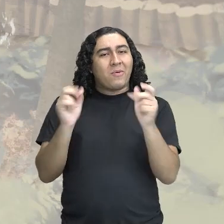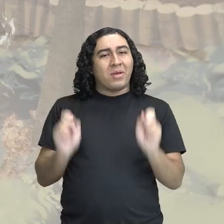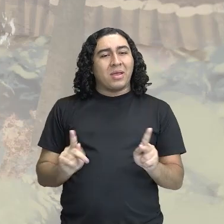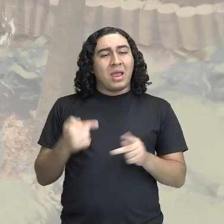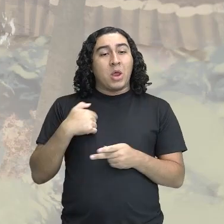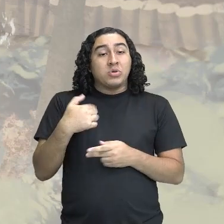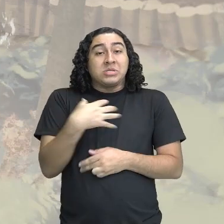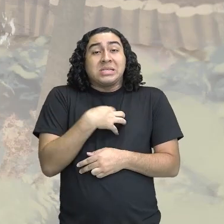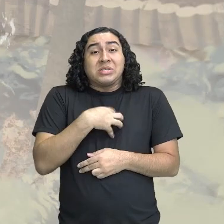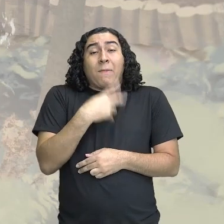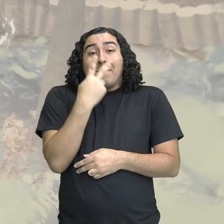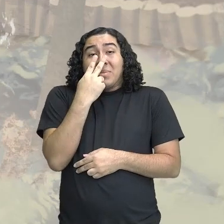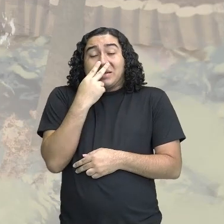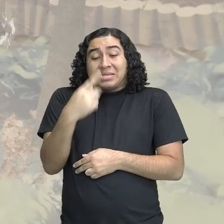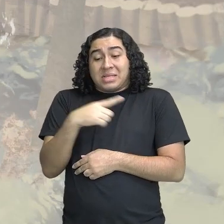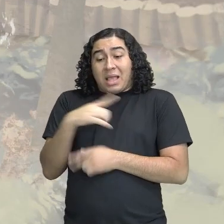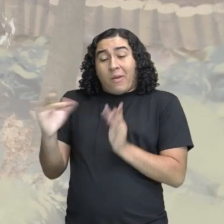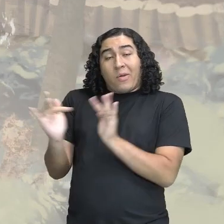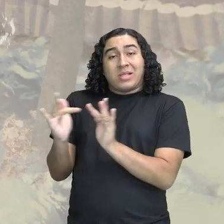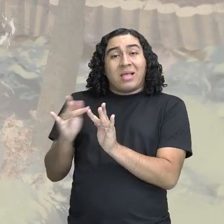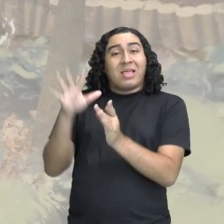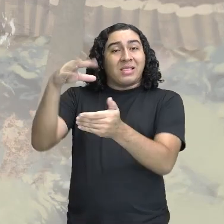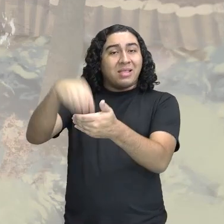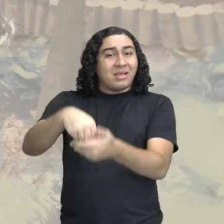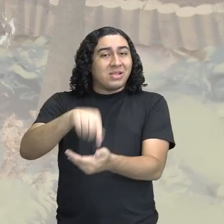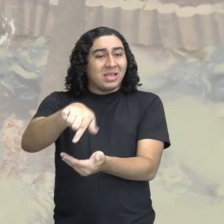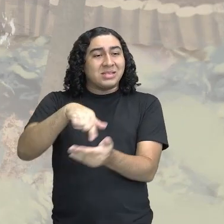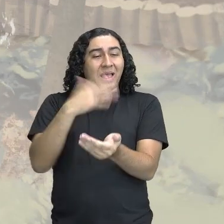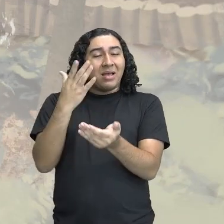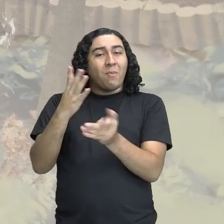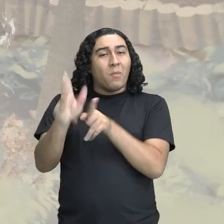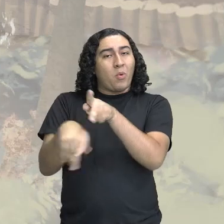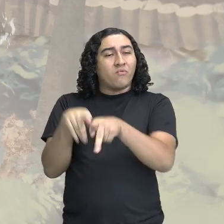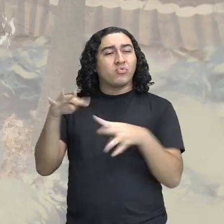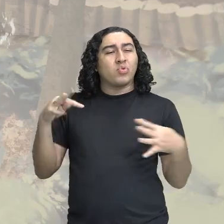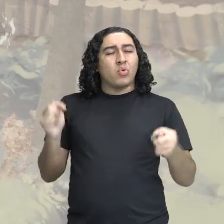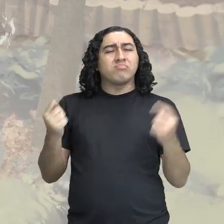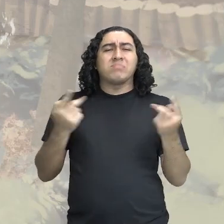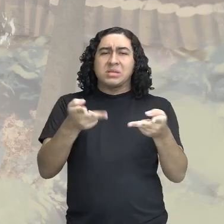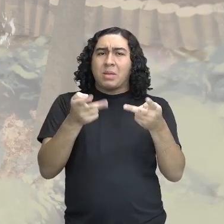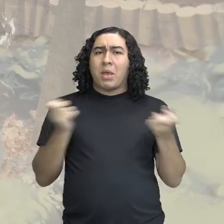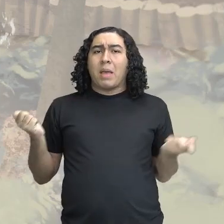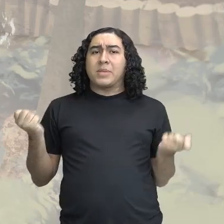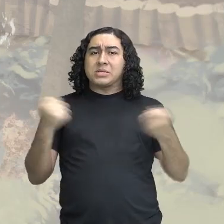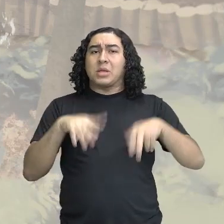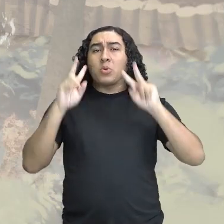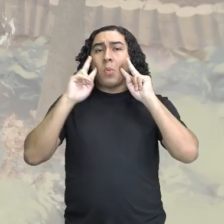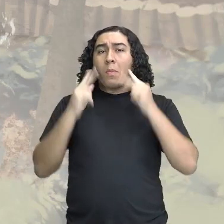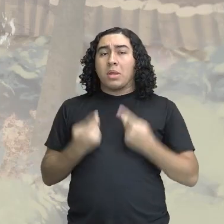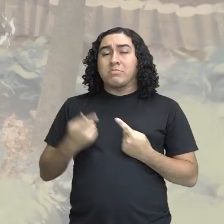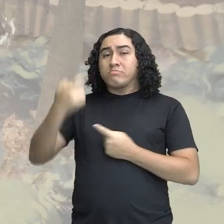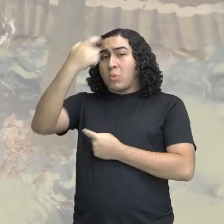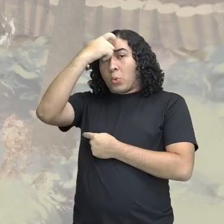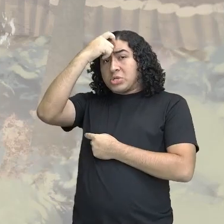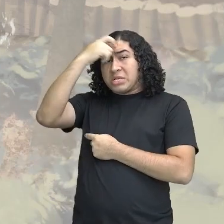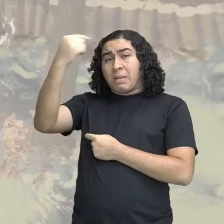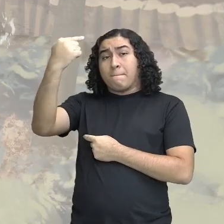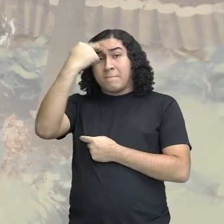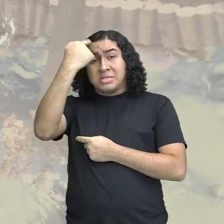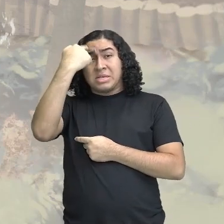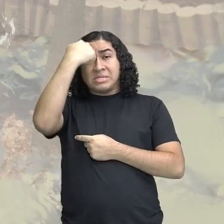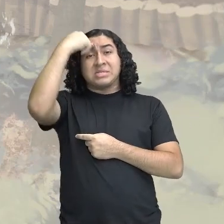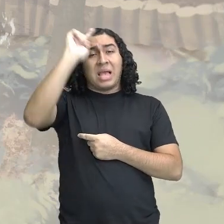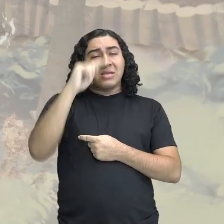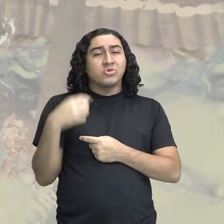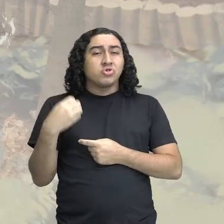estou me sentindo lá dentro dessa civilização toda. Olha a capacidade humana de pensar, de raciocinar, de